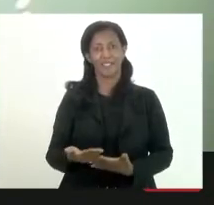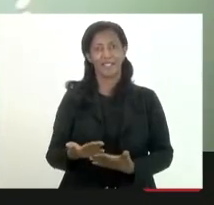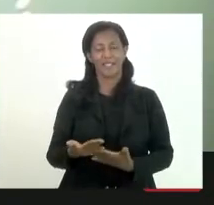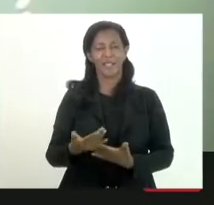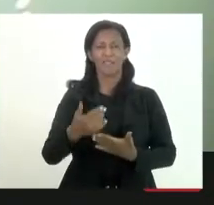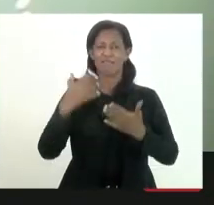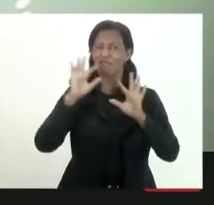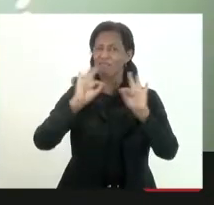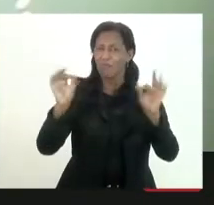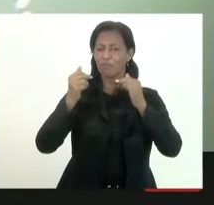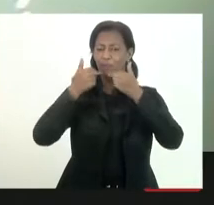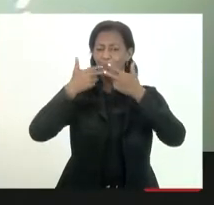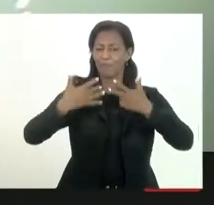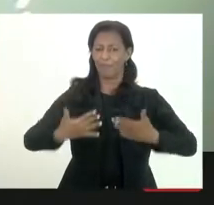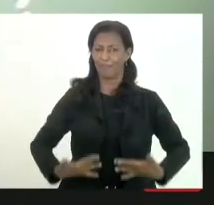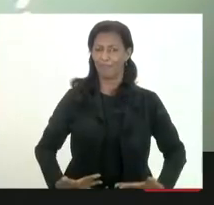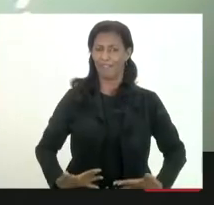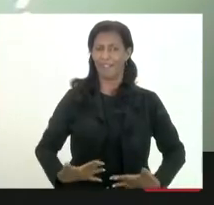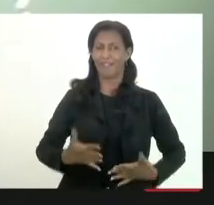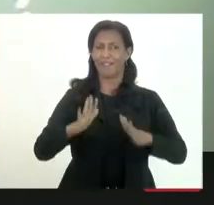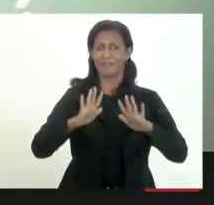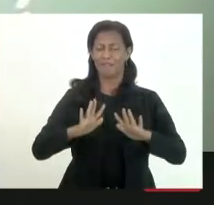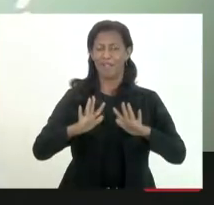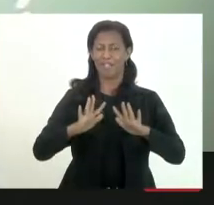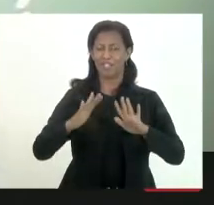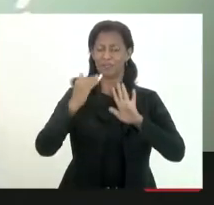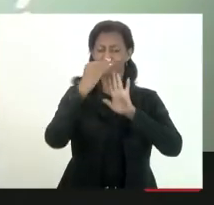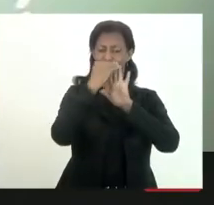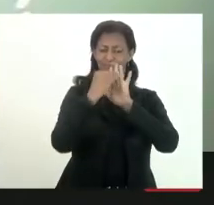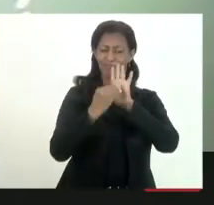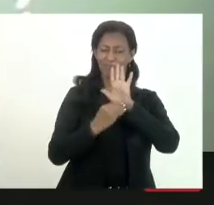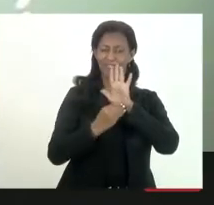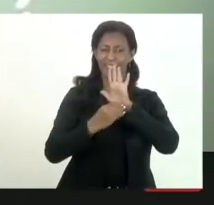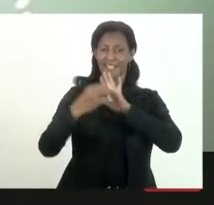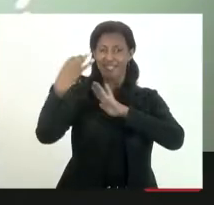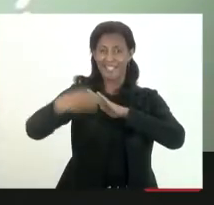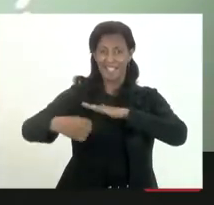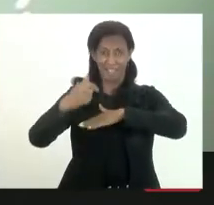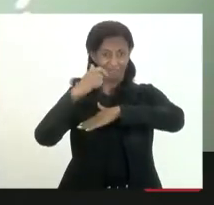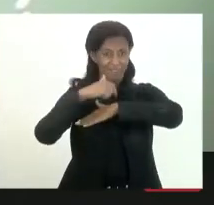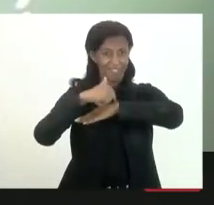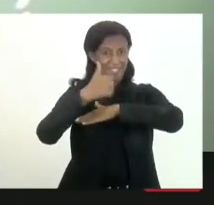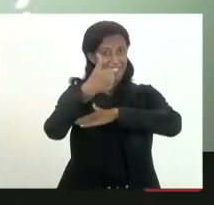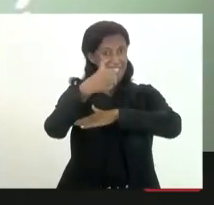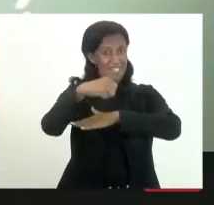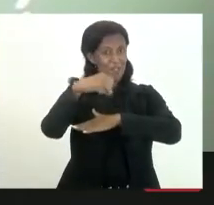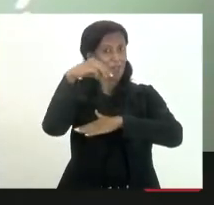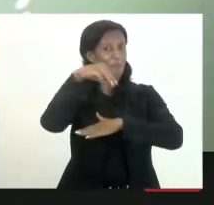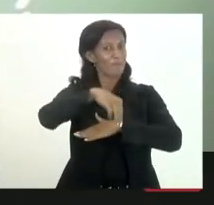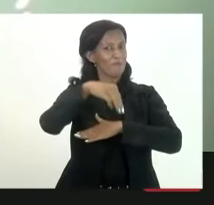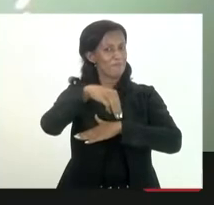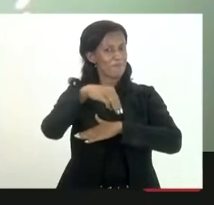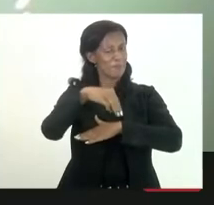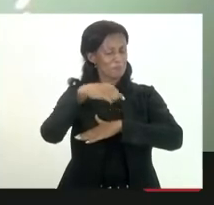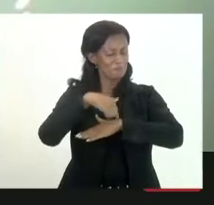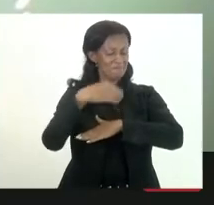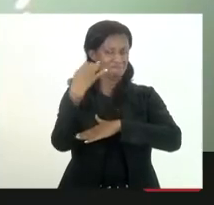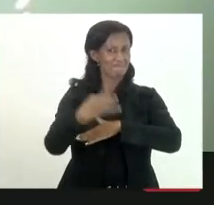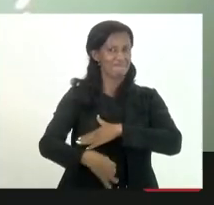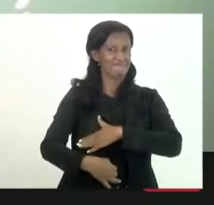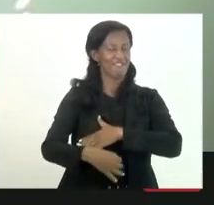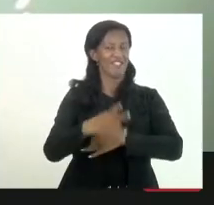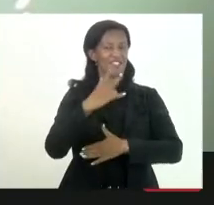precisão, né? Contamos aí exatamente com 19 minutos na sua fala. Eu quero dizer que já está conosco